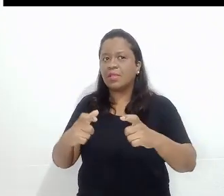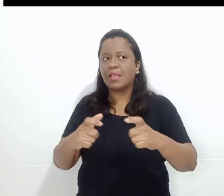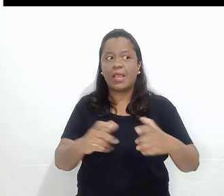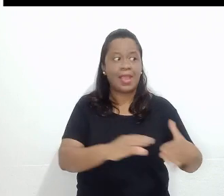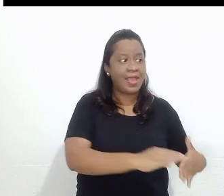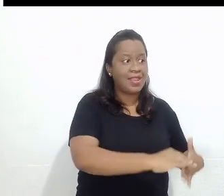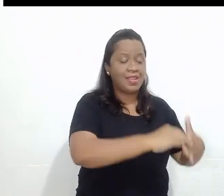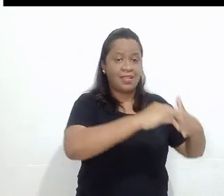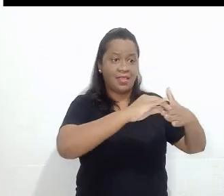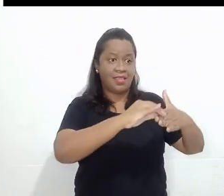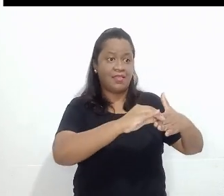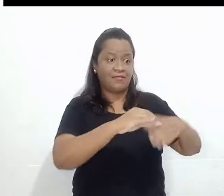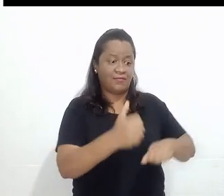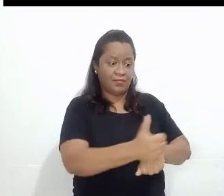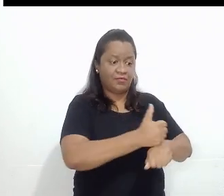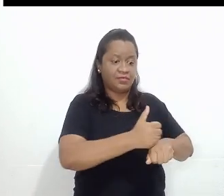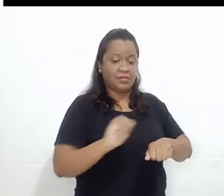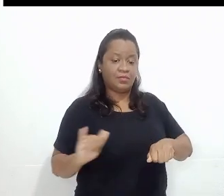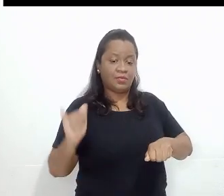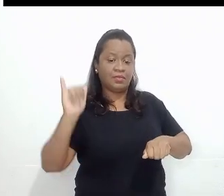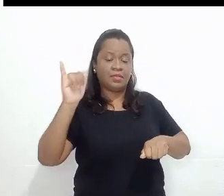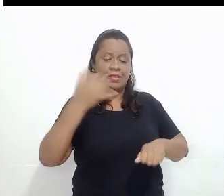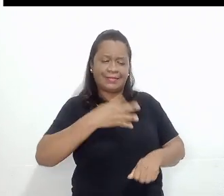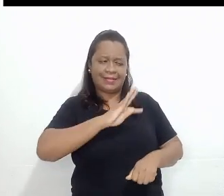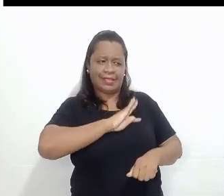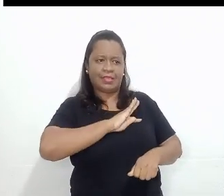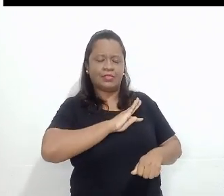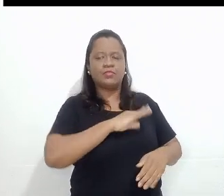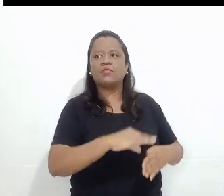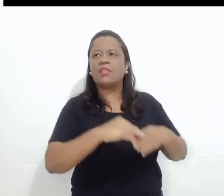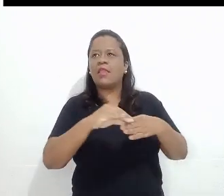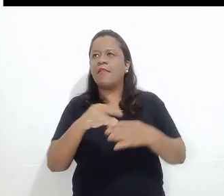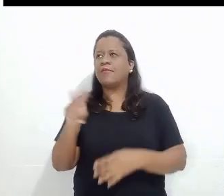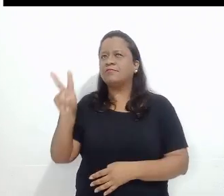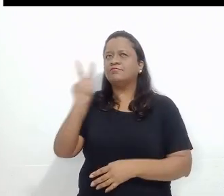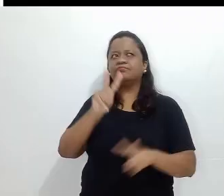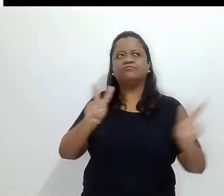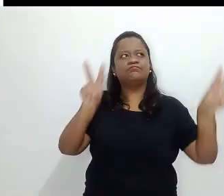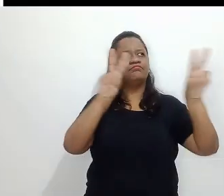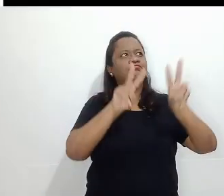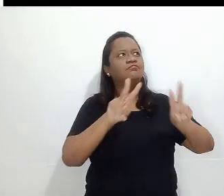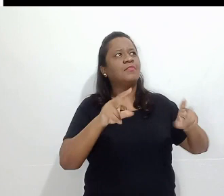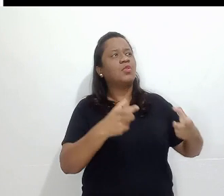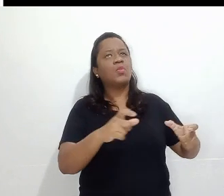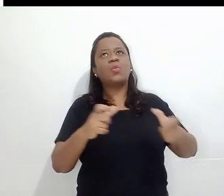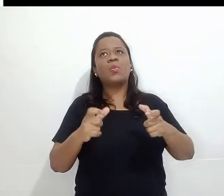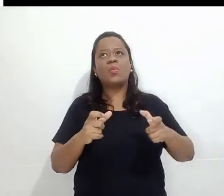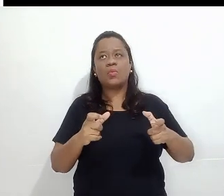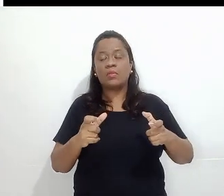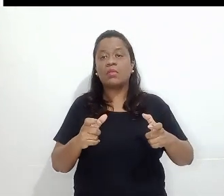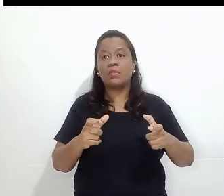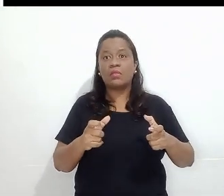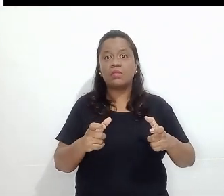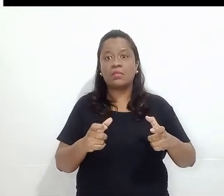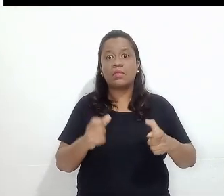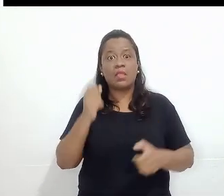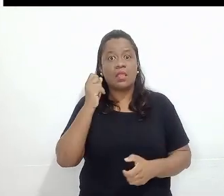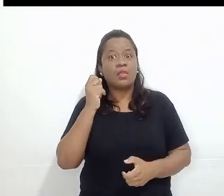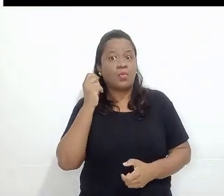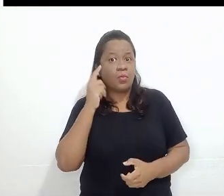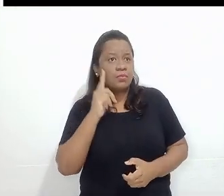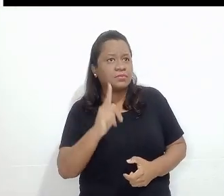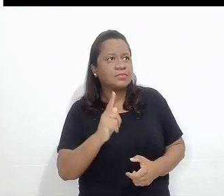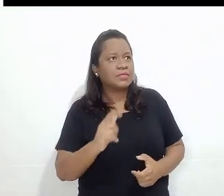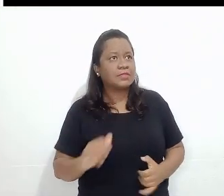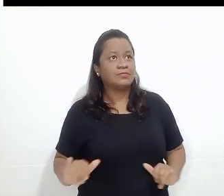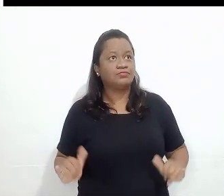de elétrica junto, tá? Para ele ver se aquele local comporta a quantidade de luz que você vai precisar usar ali. Senão,